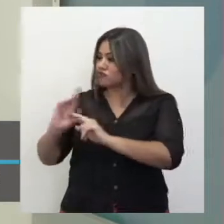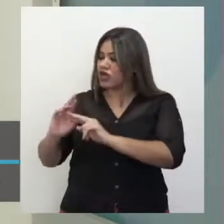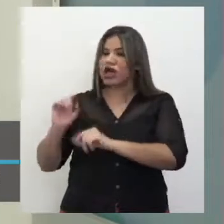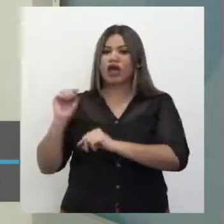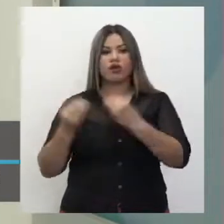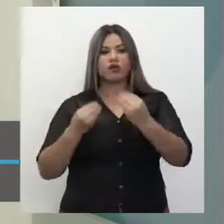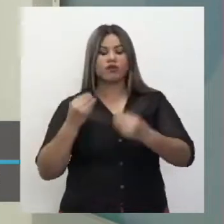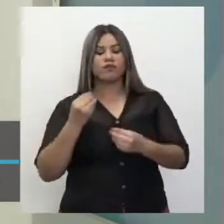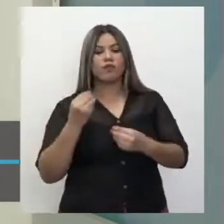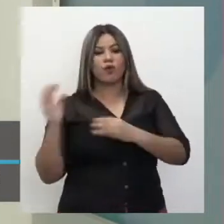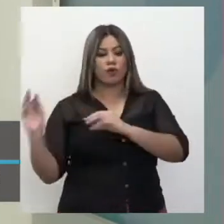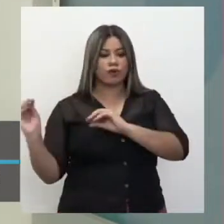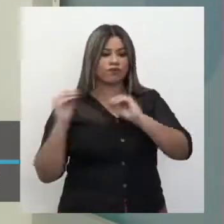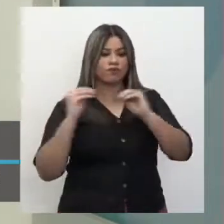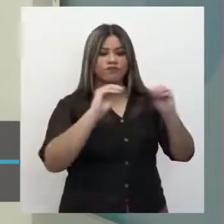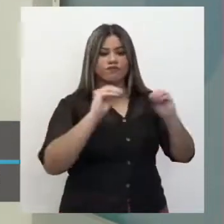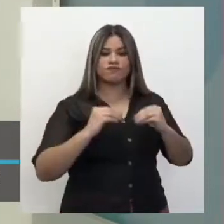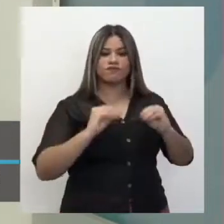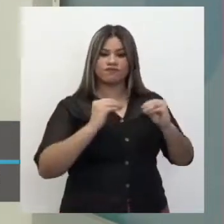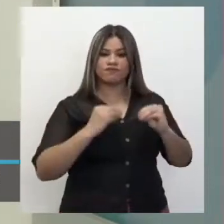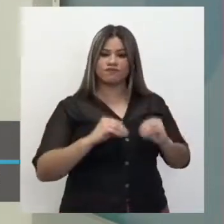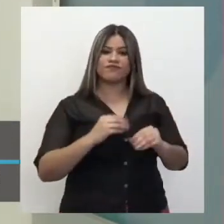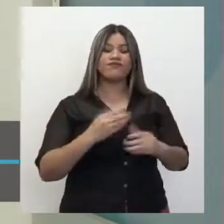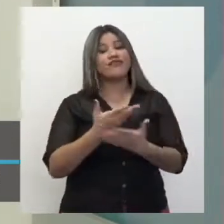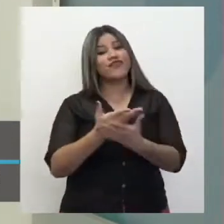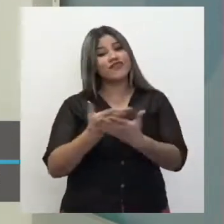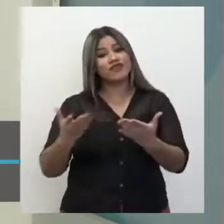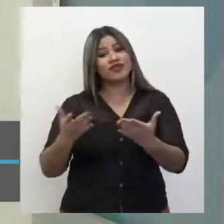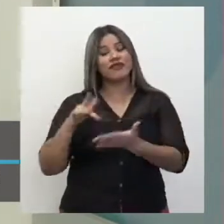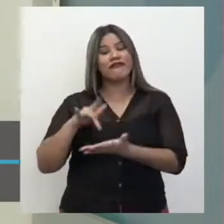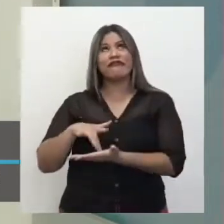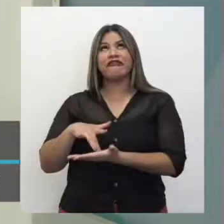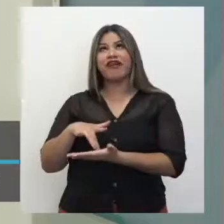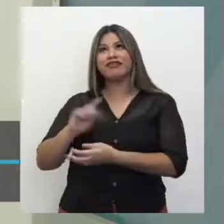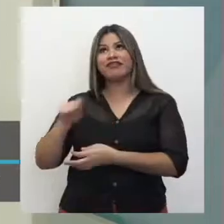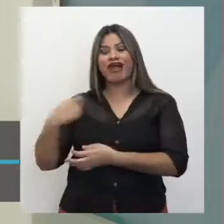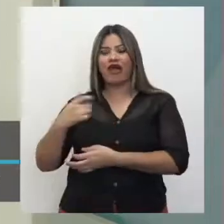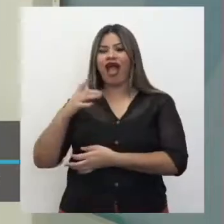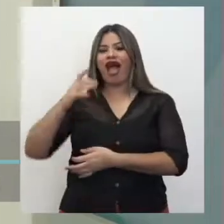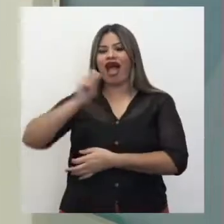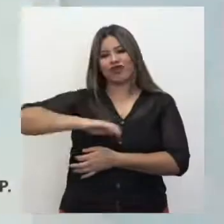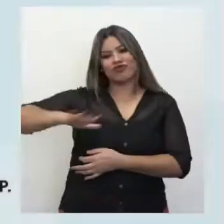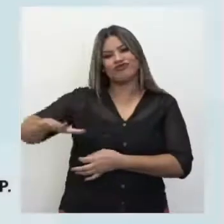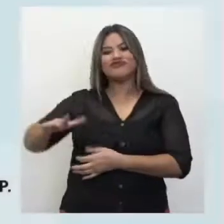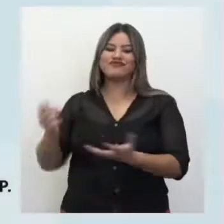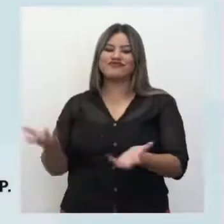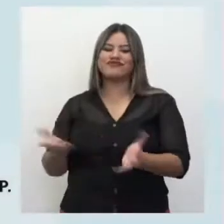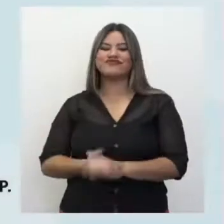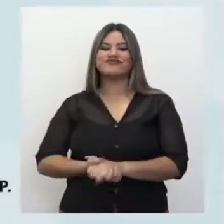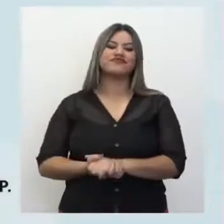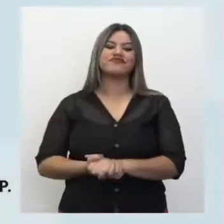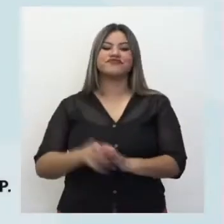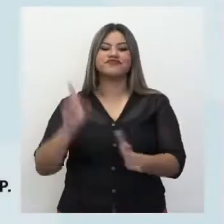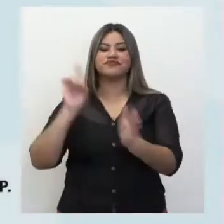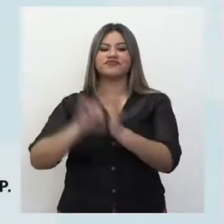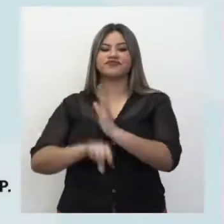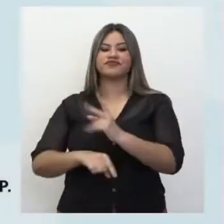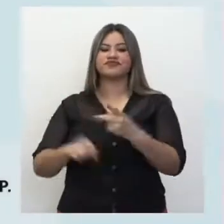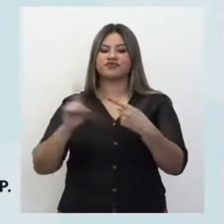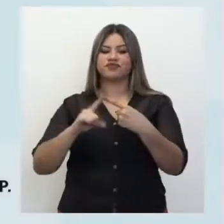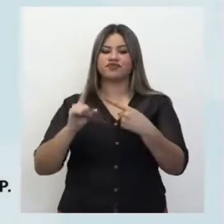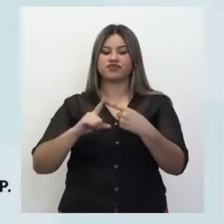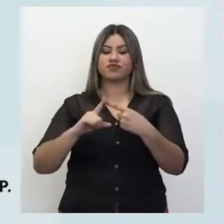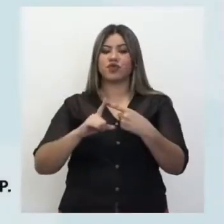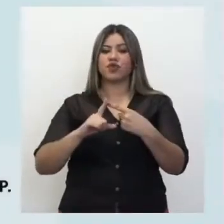participem conosco hoje, professores. Finjam que são os alunos e vamos lá, bora. Primeira pergunta, o que são contos?